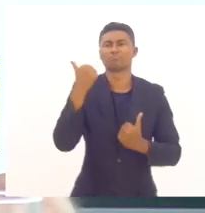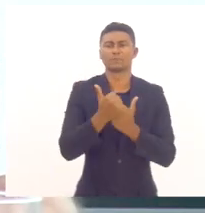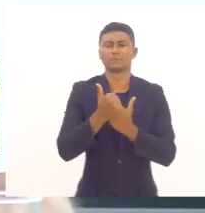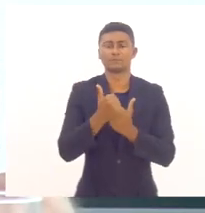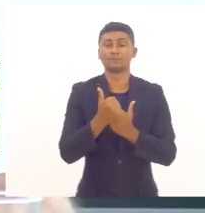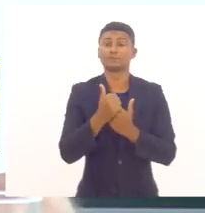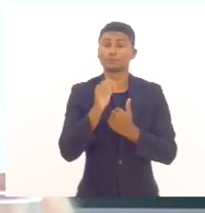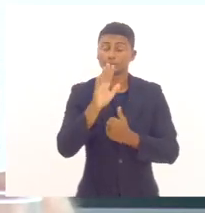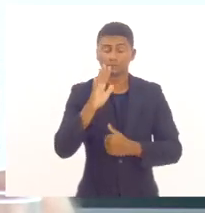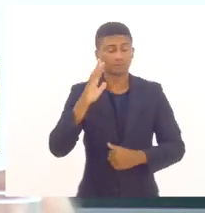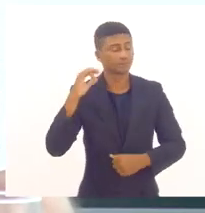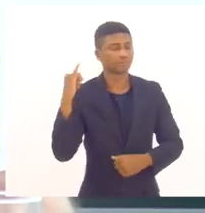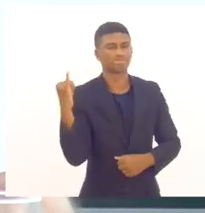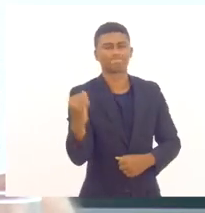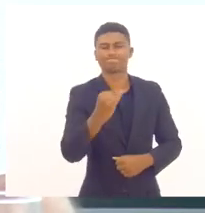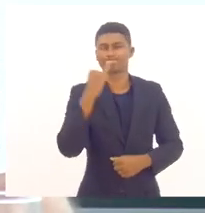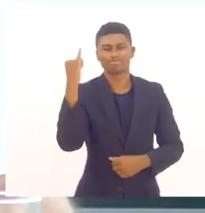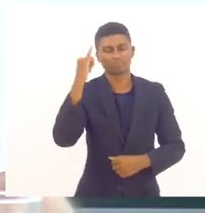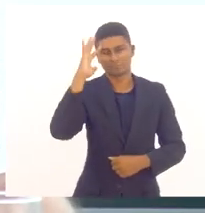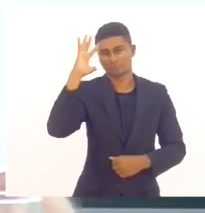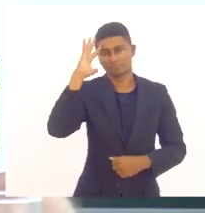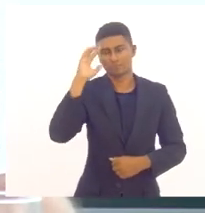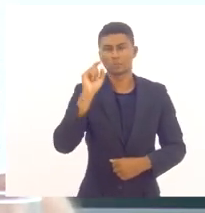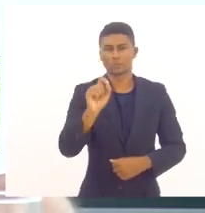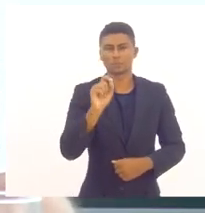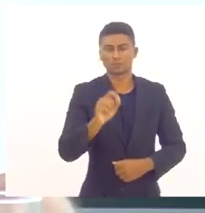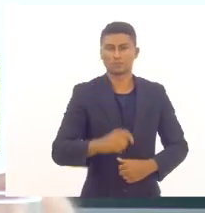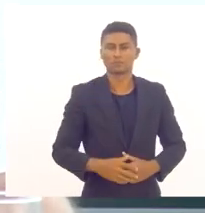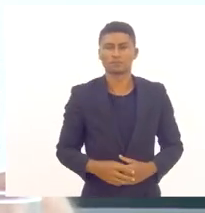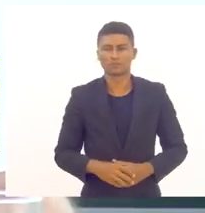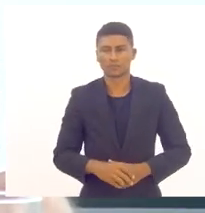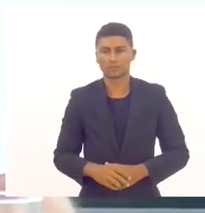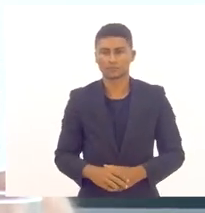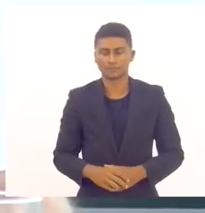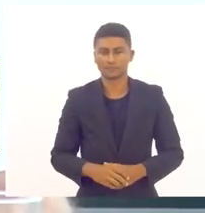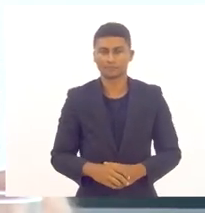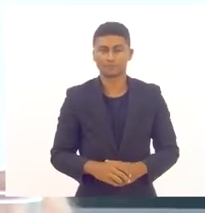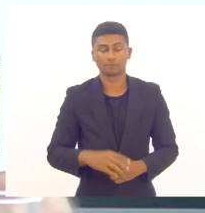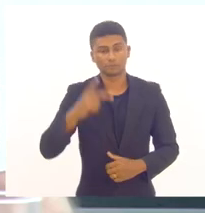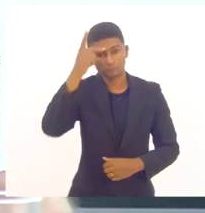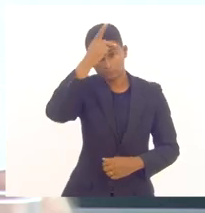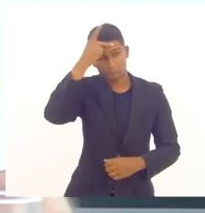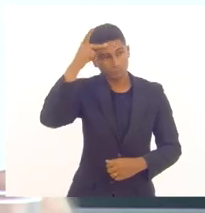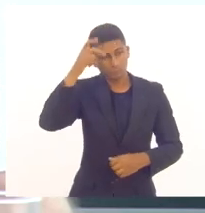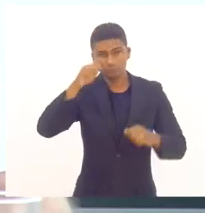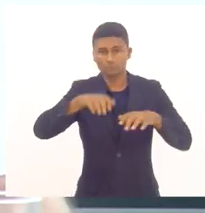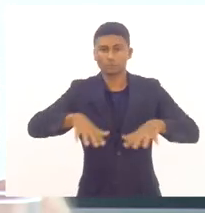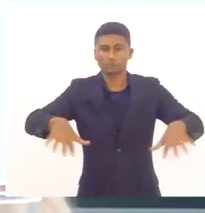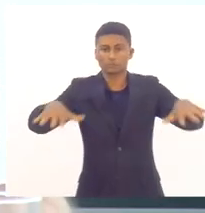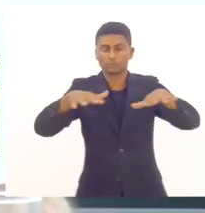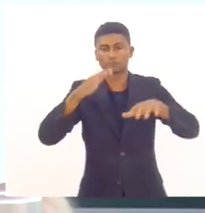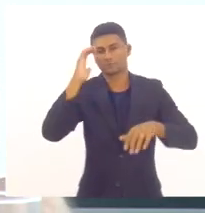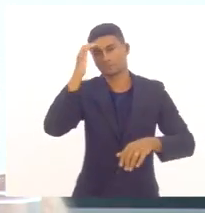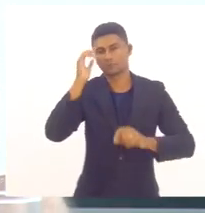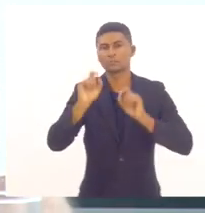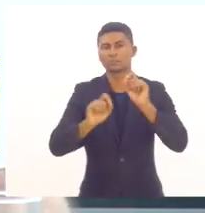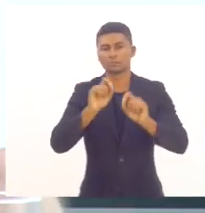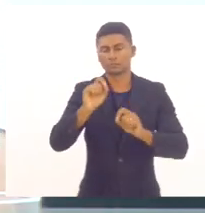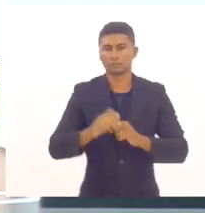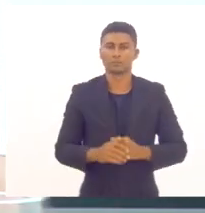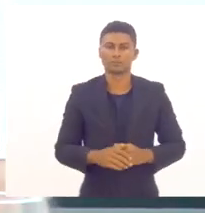é bom que a gente faça, né? Traga uma retrógrada para poder as pessoas entenderem. Essa